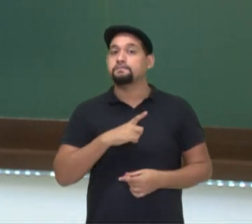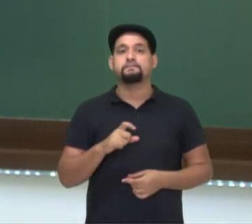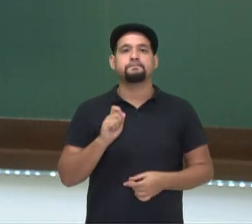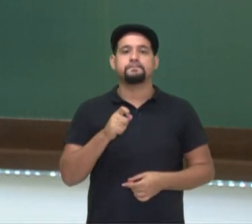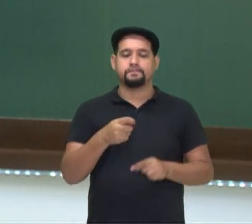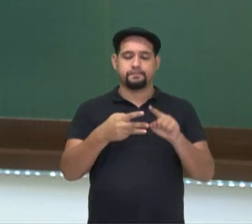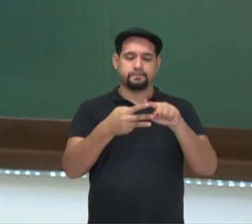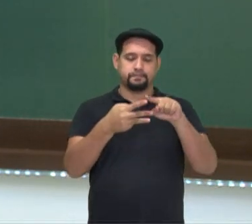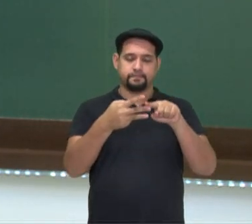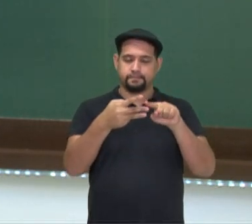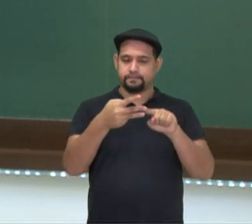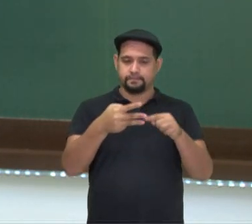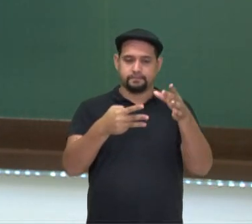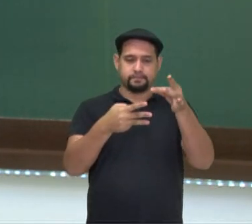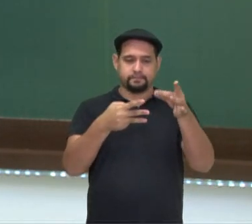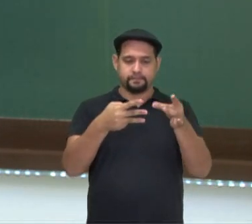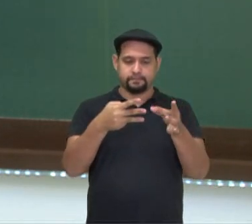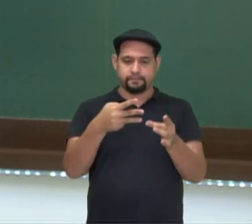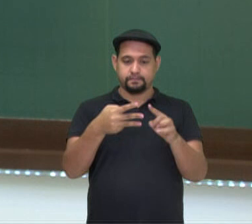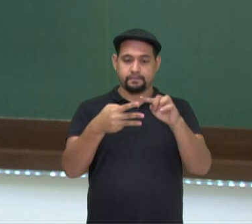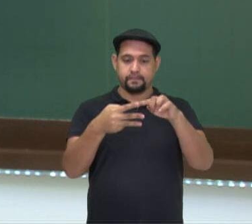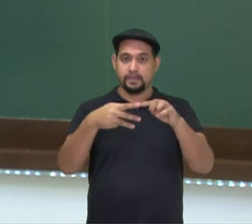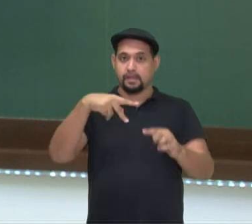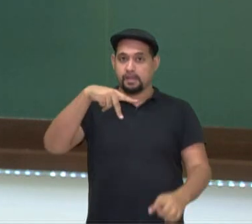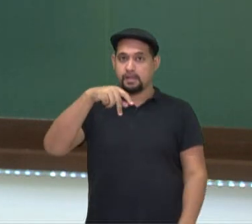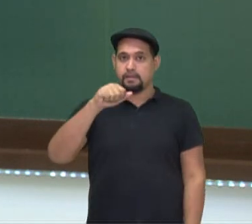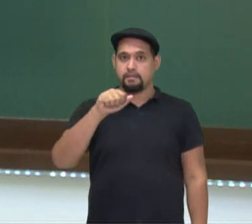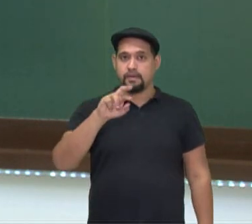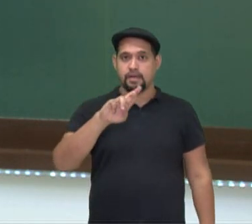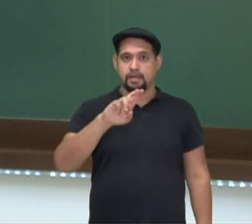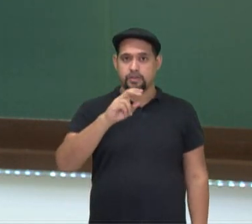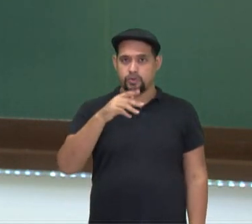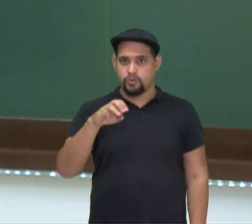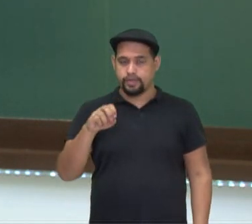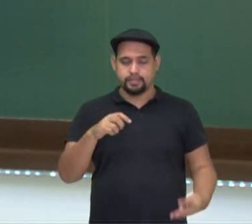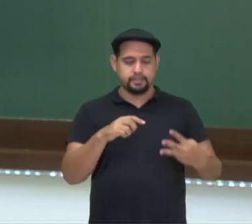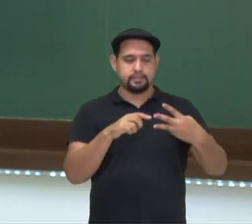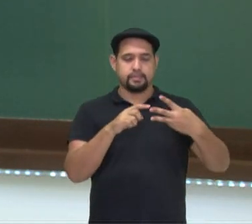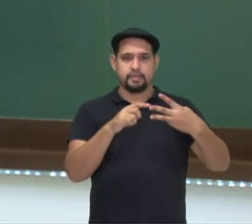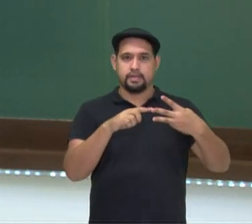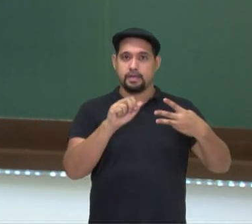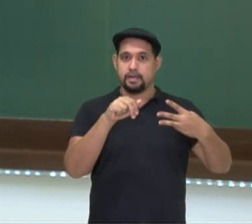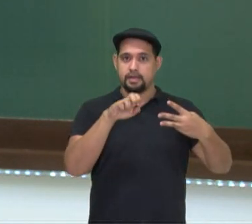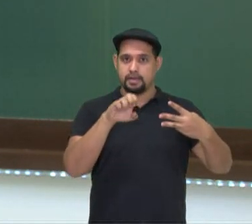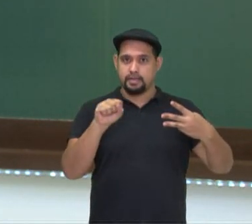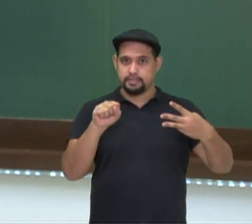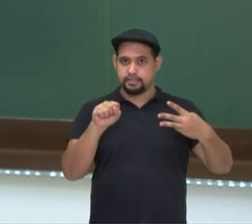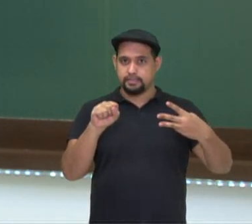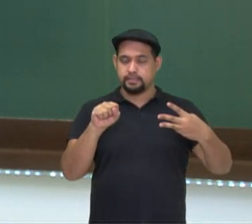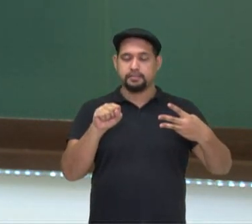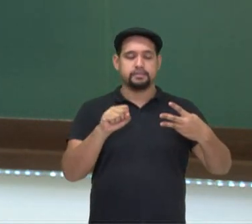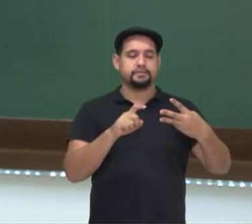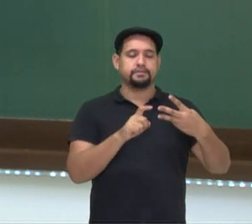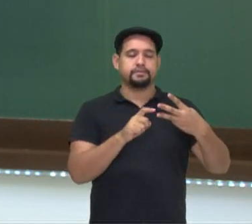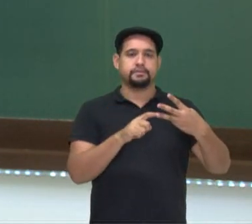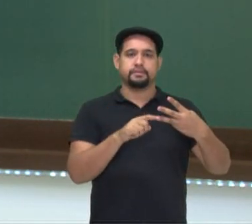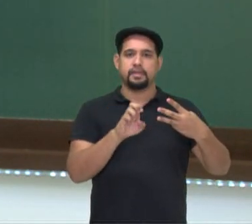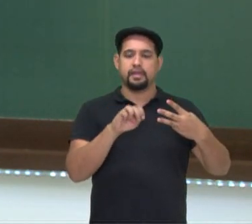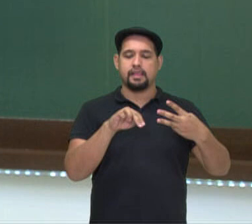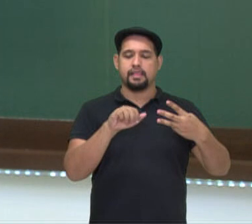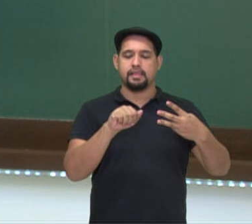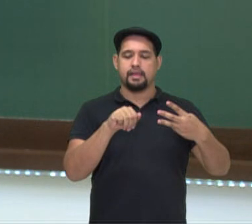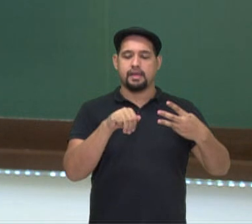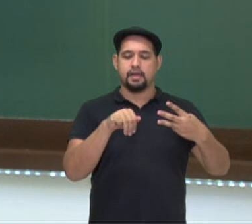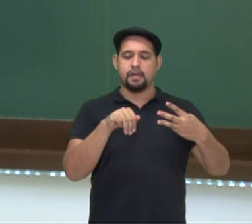em 3 categorias: os patrões, os zanes, que são os empregados, e os